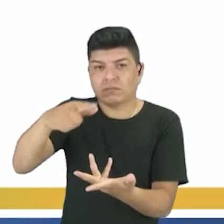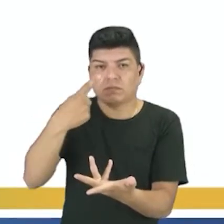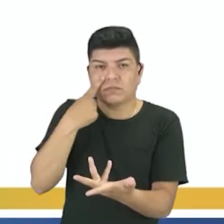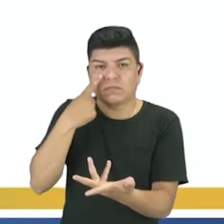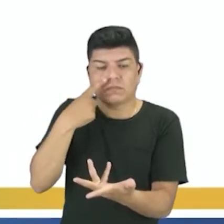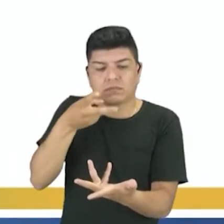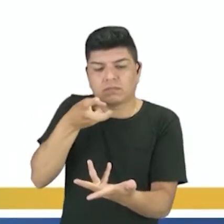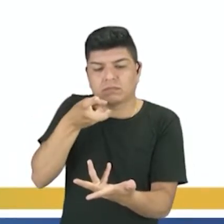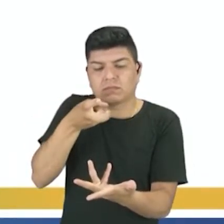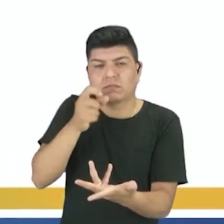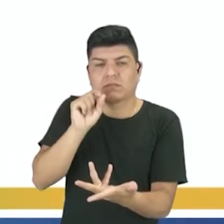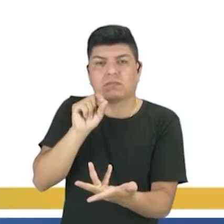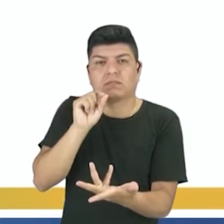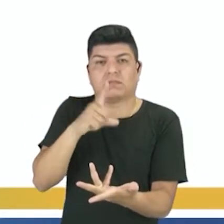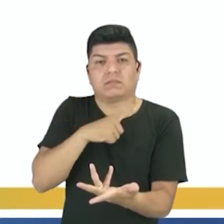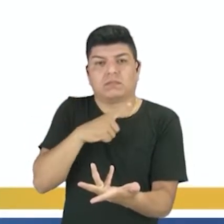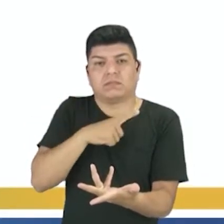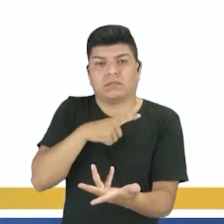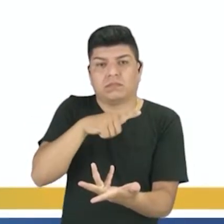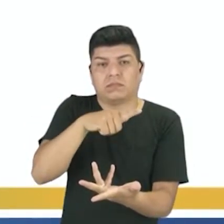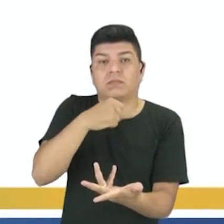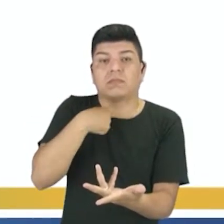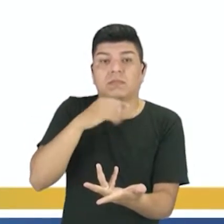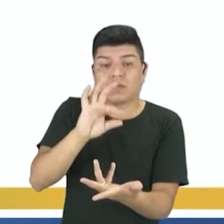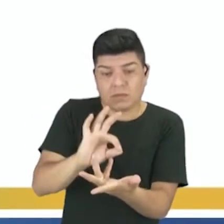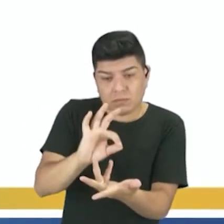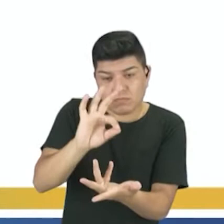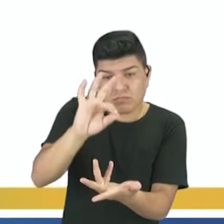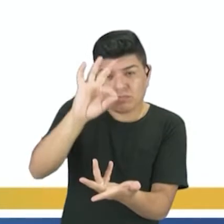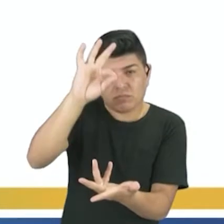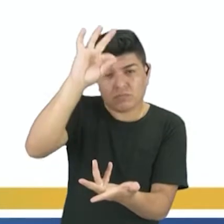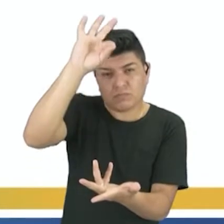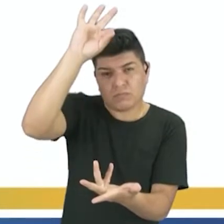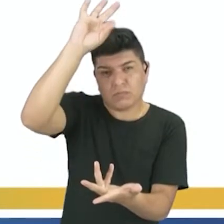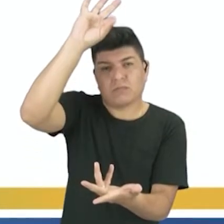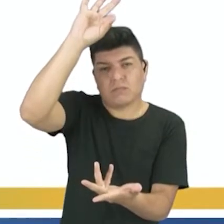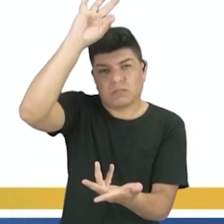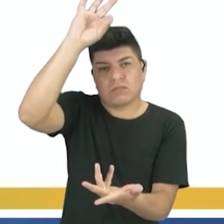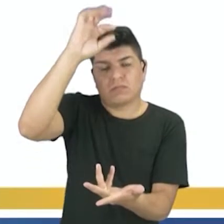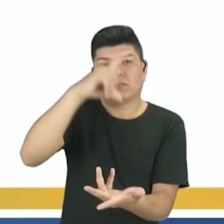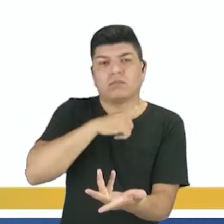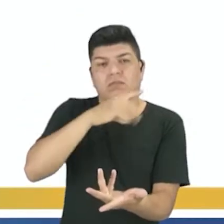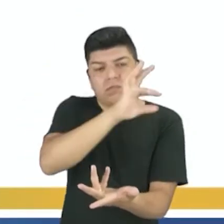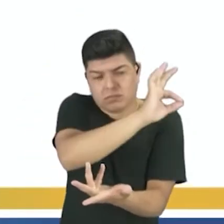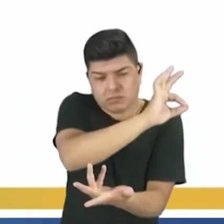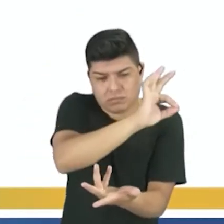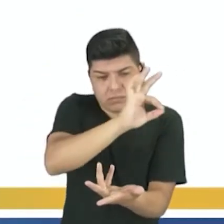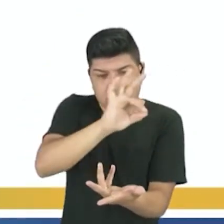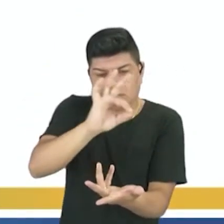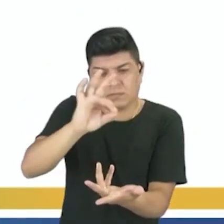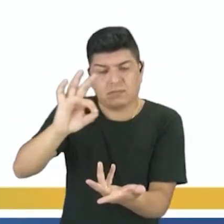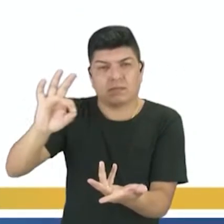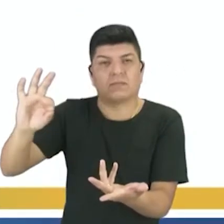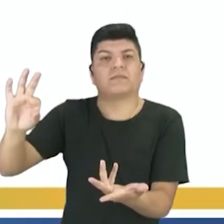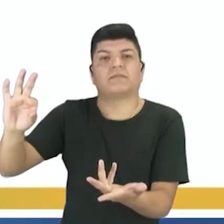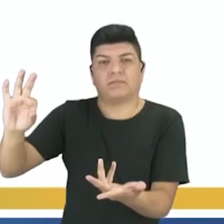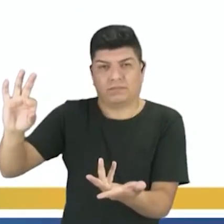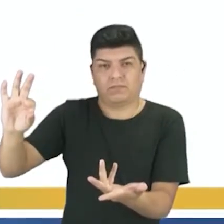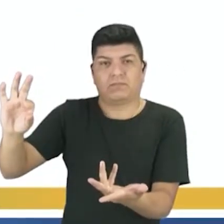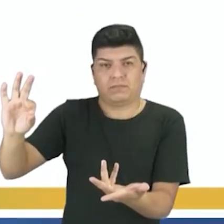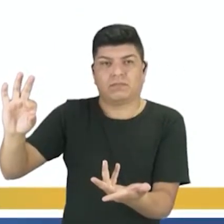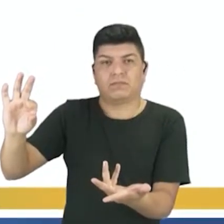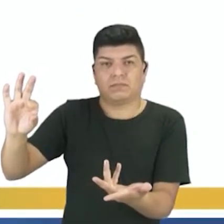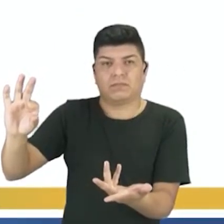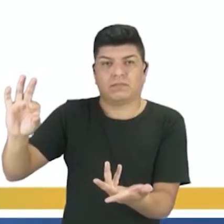repare que nós temos linhas verticais e nós também temos linhas horizontais. A